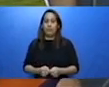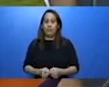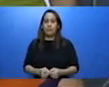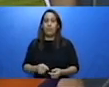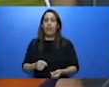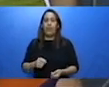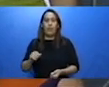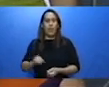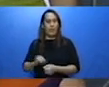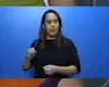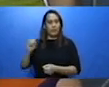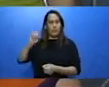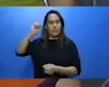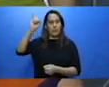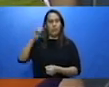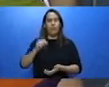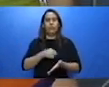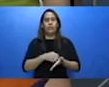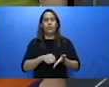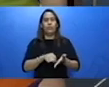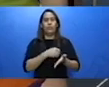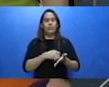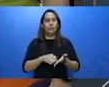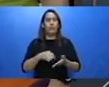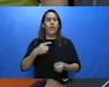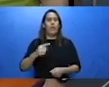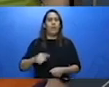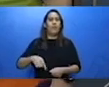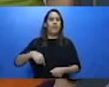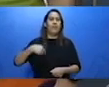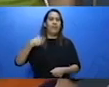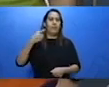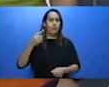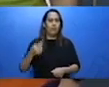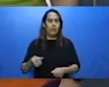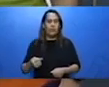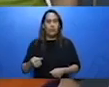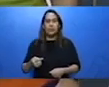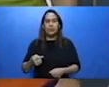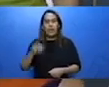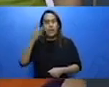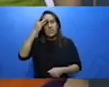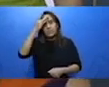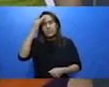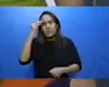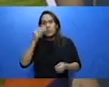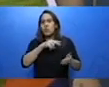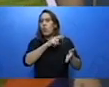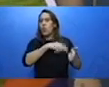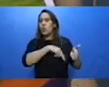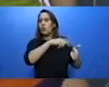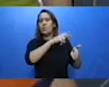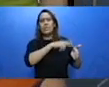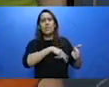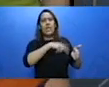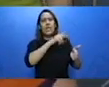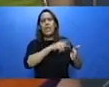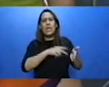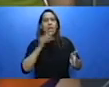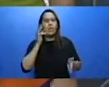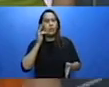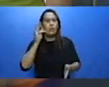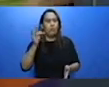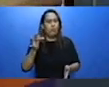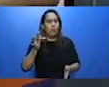escrita. A gente escreve para que os fatos não se percam com o tempo, que outras pessoas possam